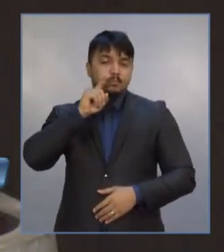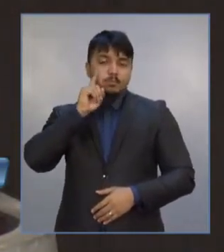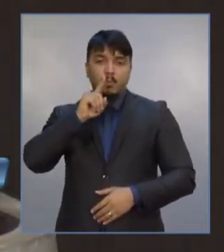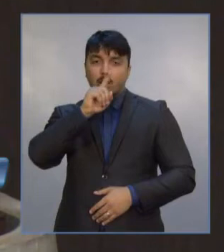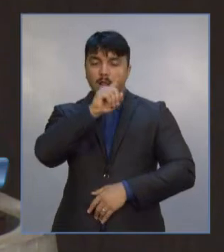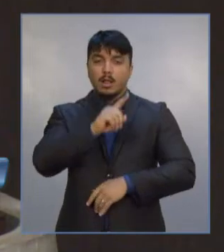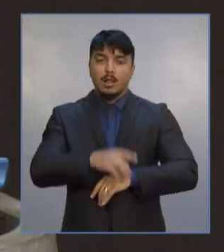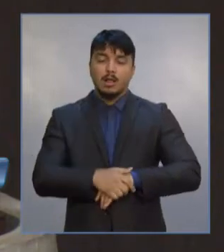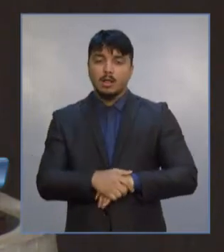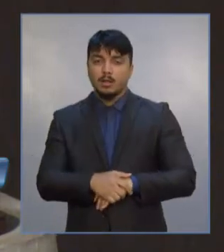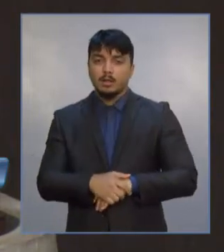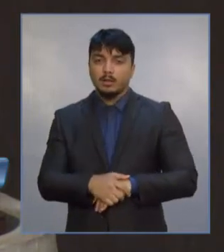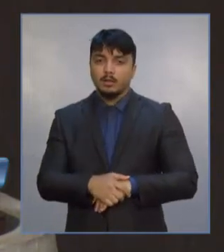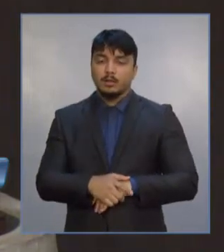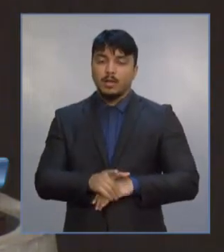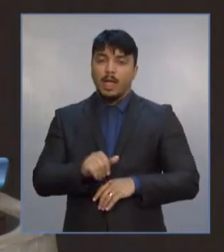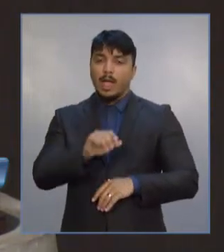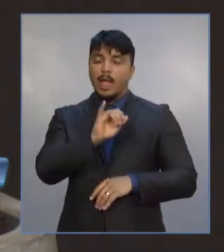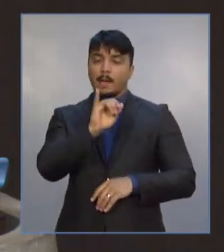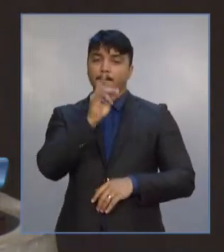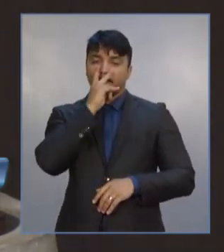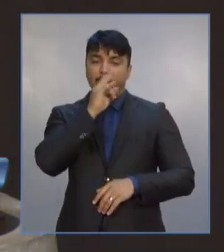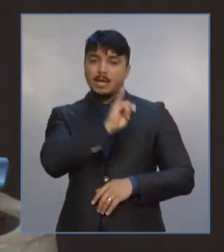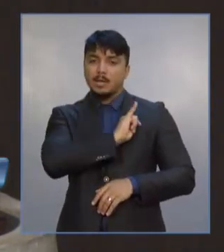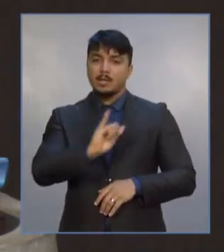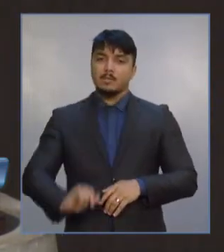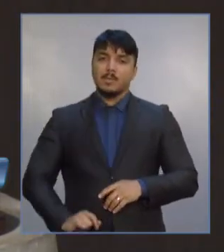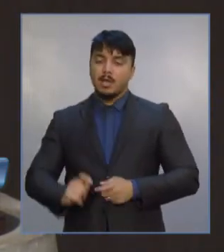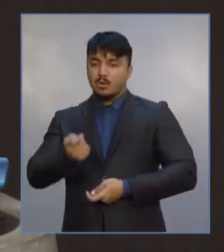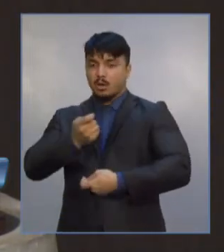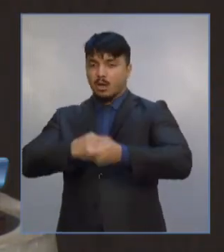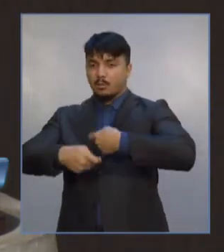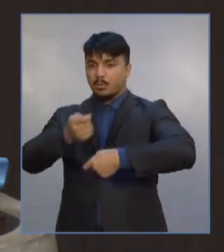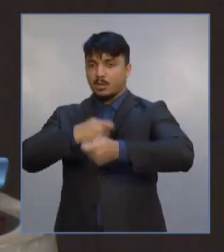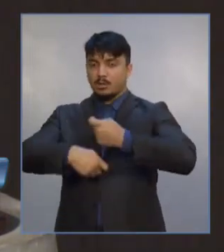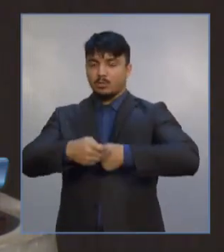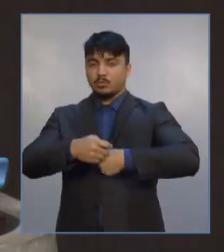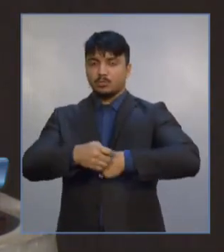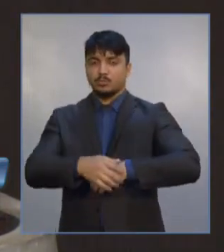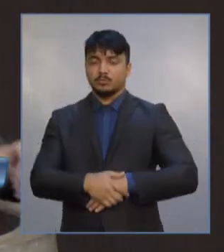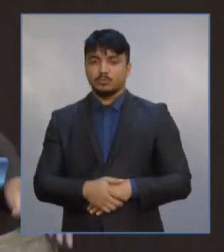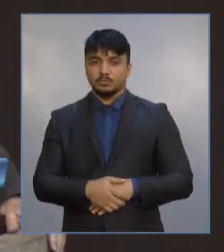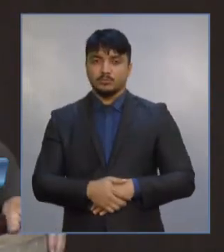ao grande império do capital